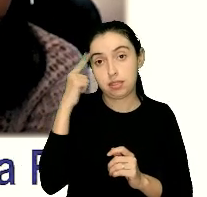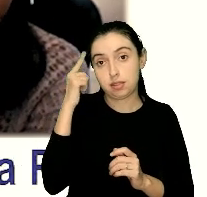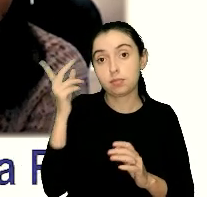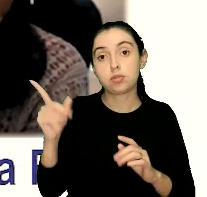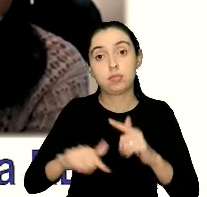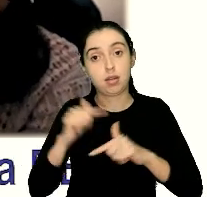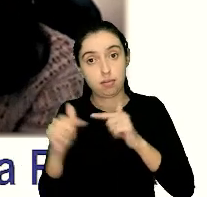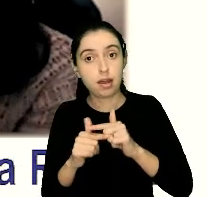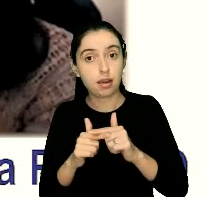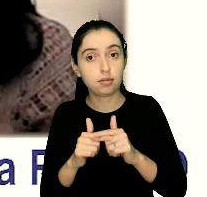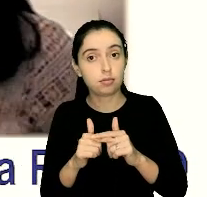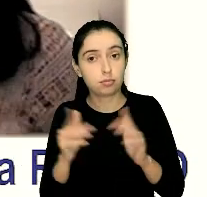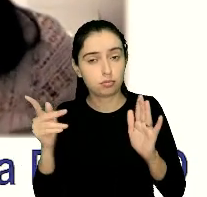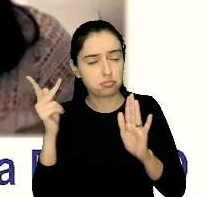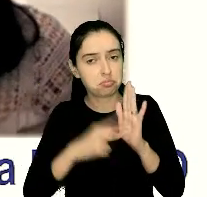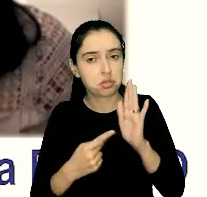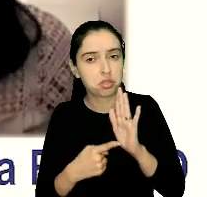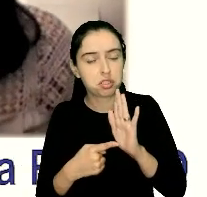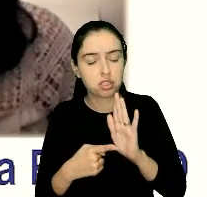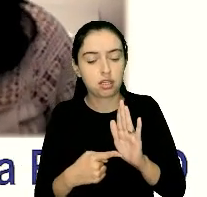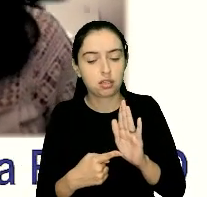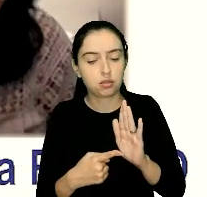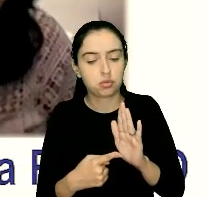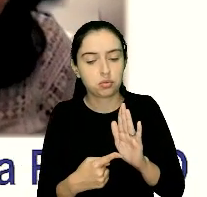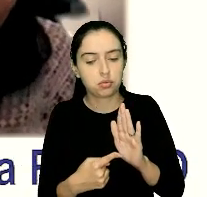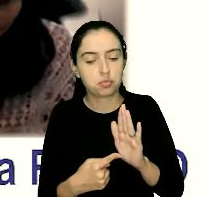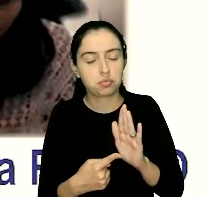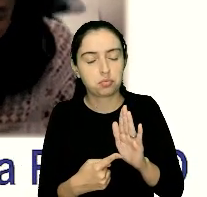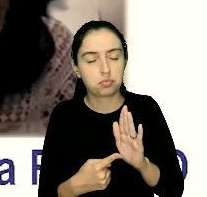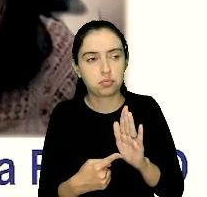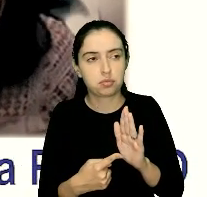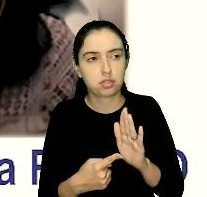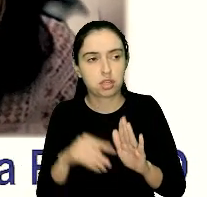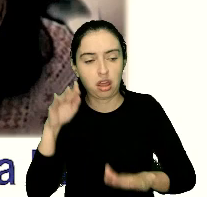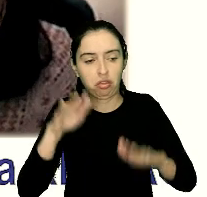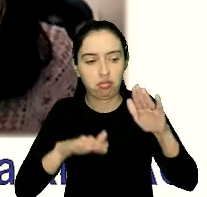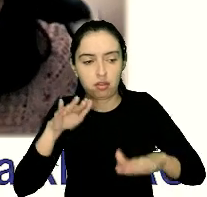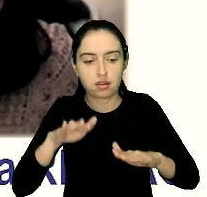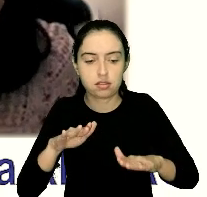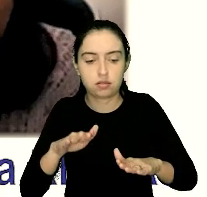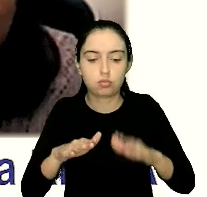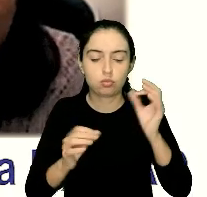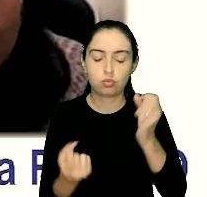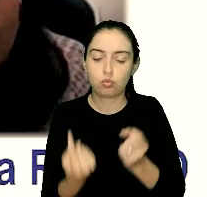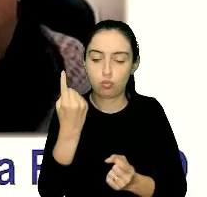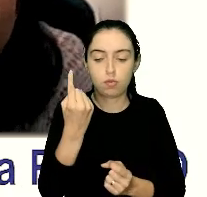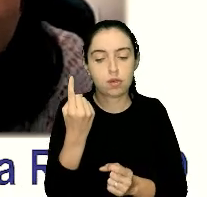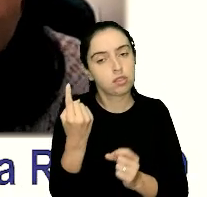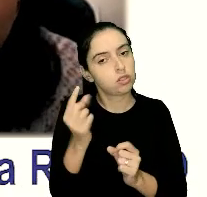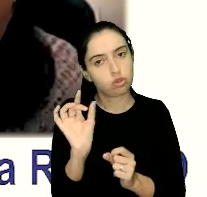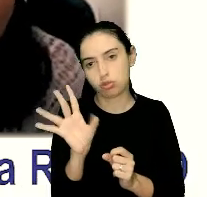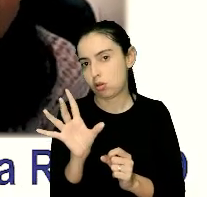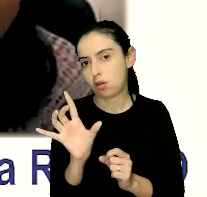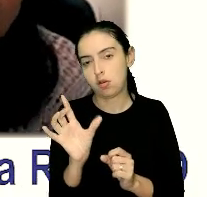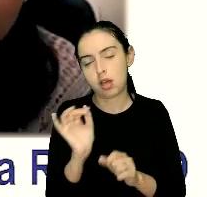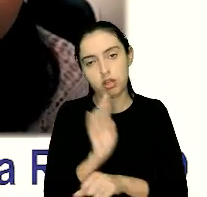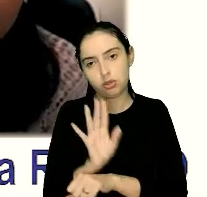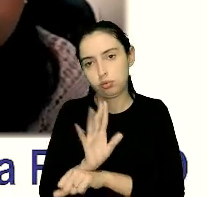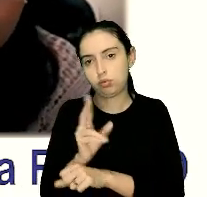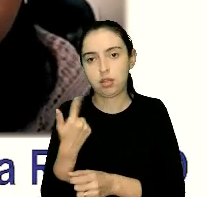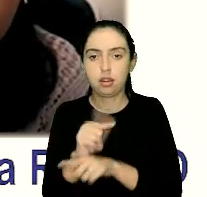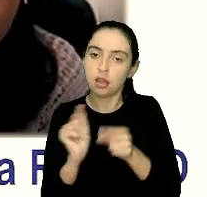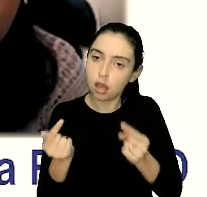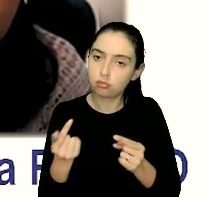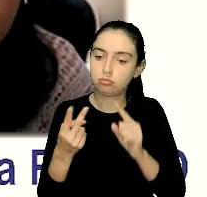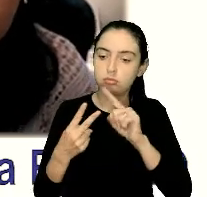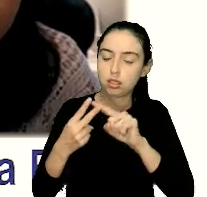trabalho entre as áreas, porque uma área só não é capaz de ajudar. Então, tem a área de saúde, a área de gestão